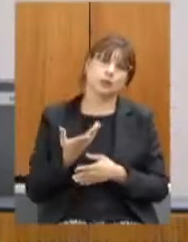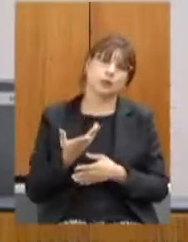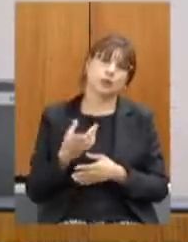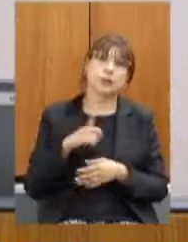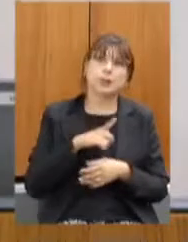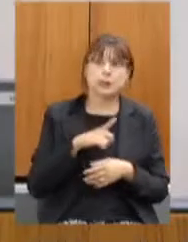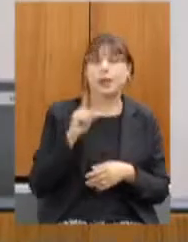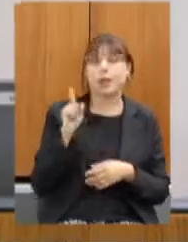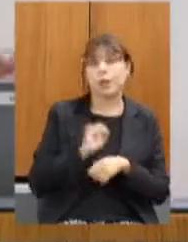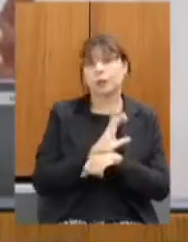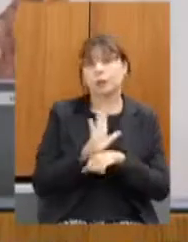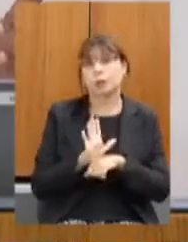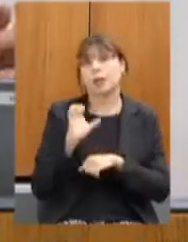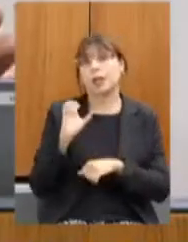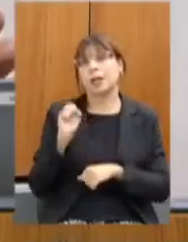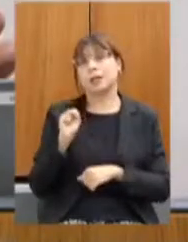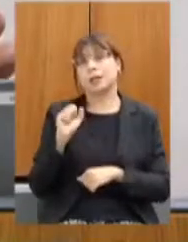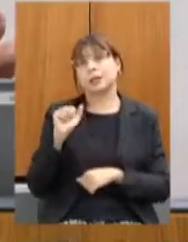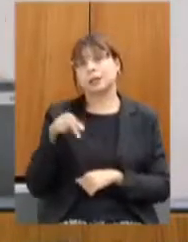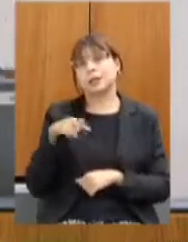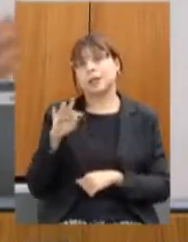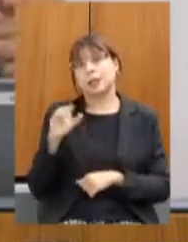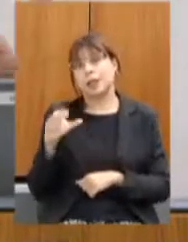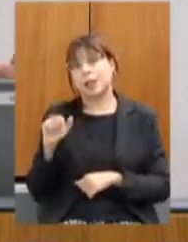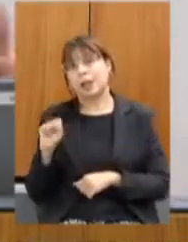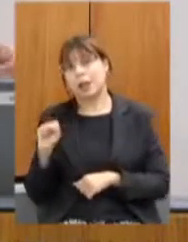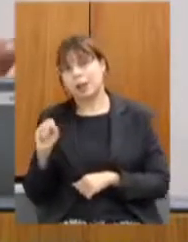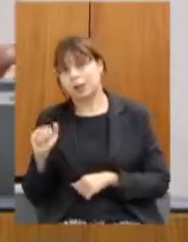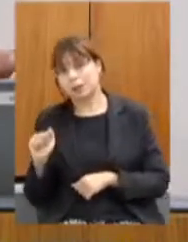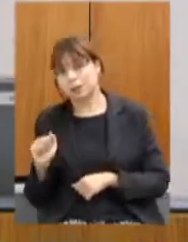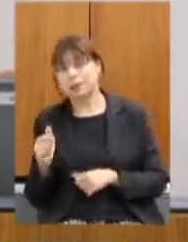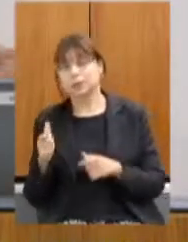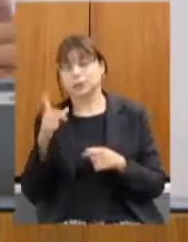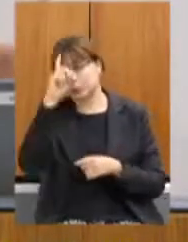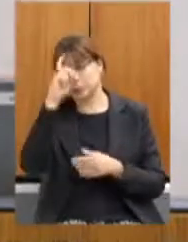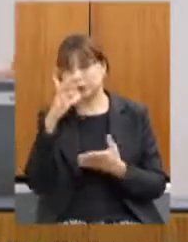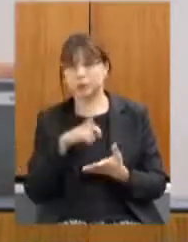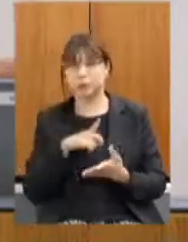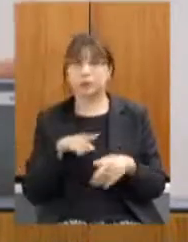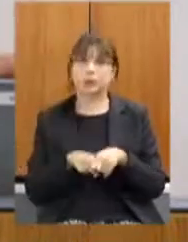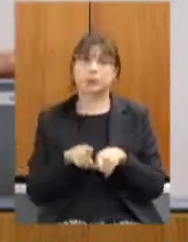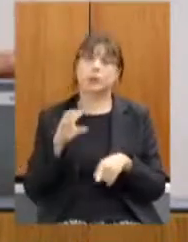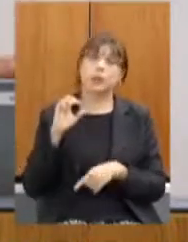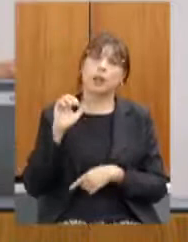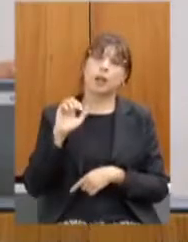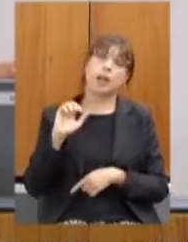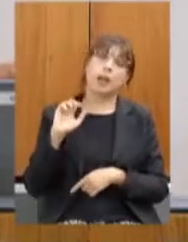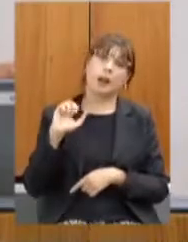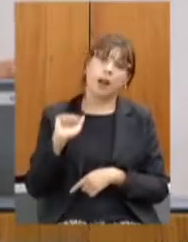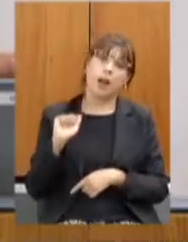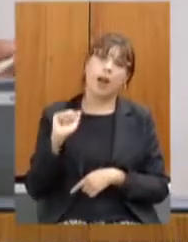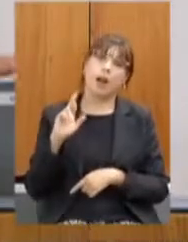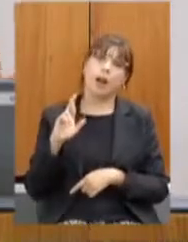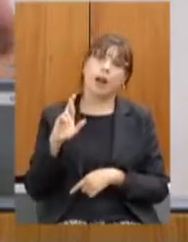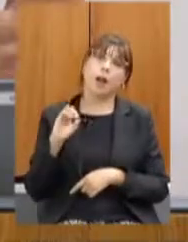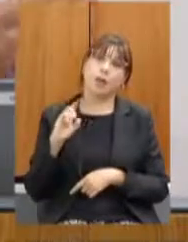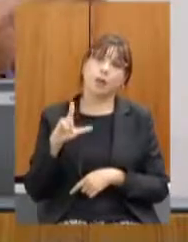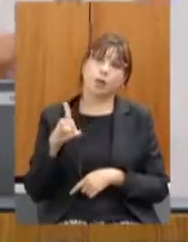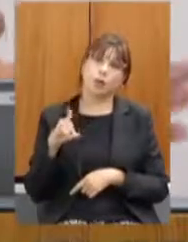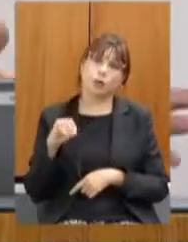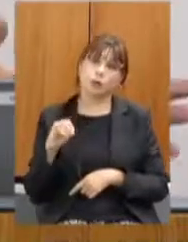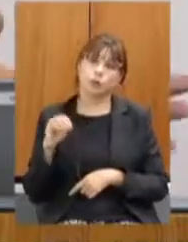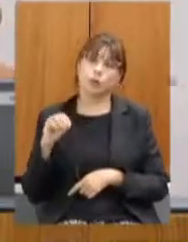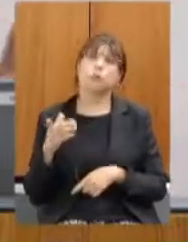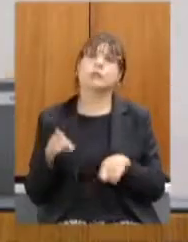da Santa Casa e é mais do que essencial Hospital Aroldo Tourinho a o município